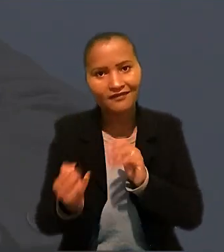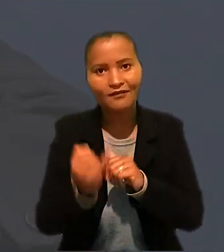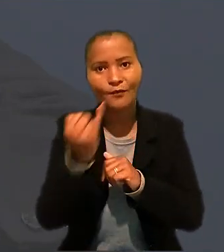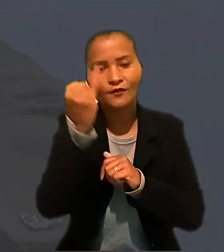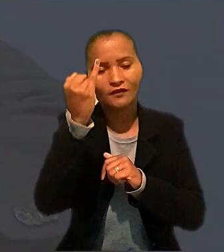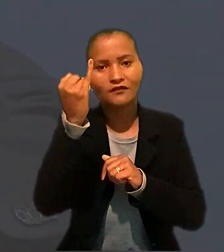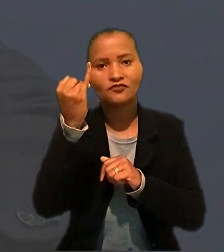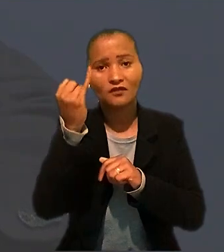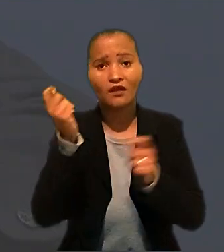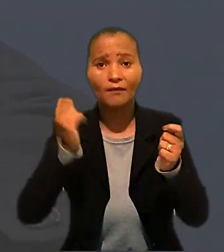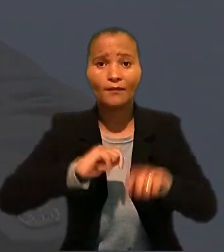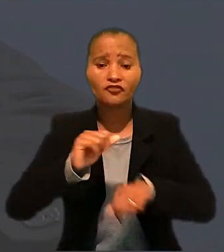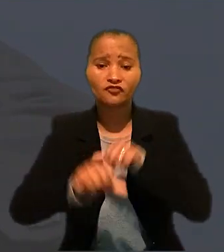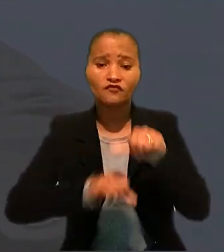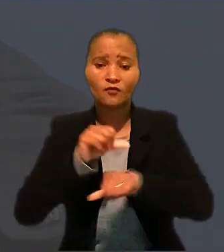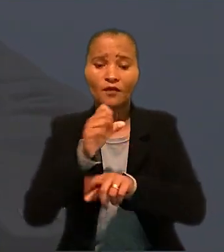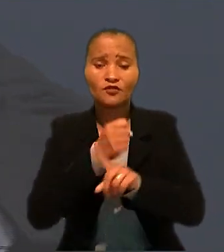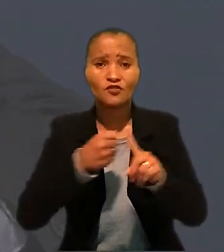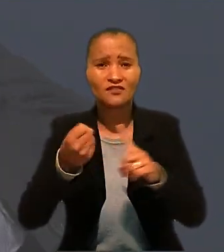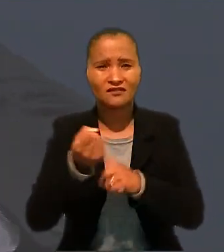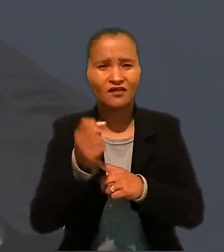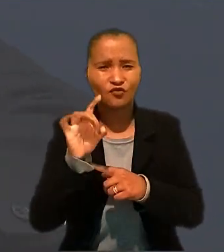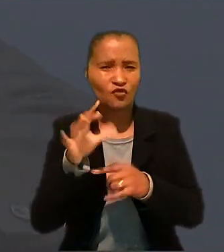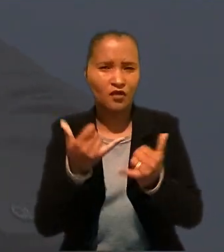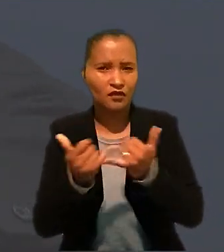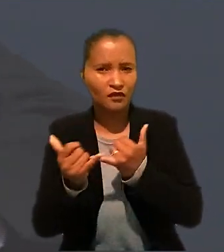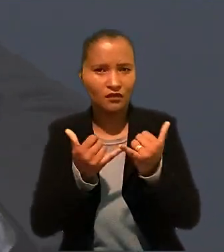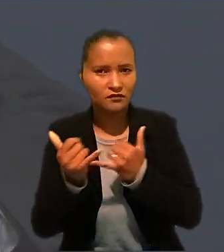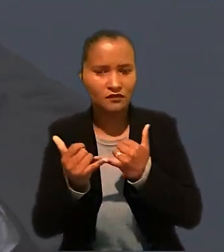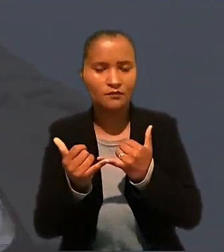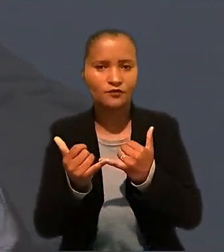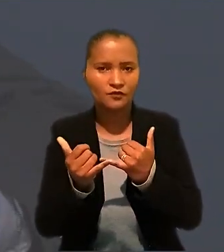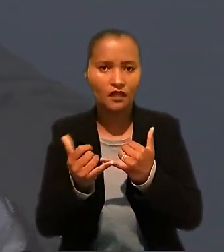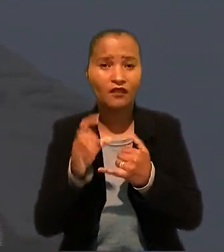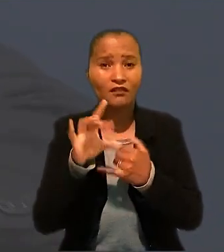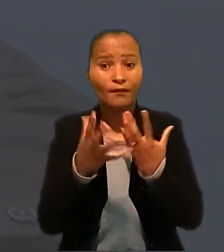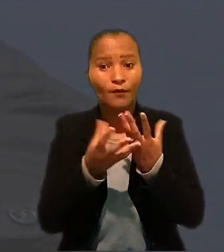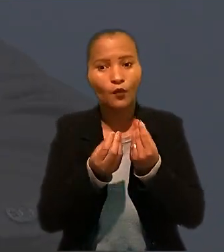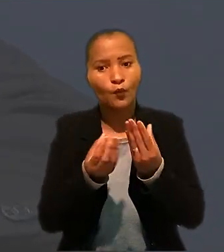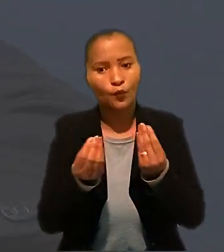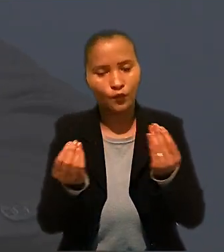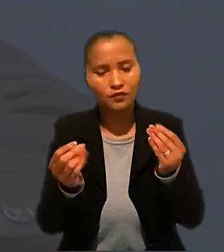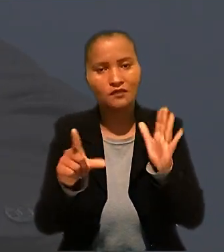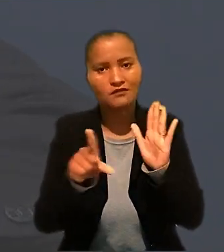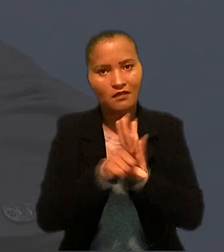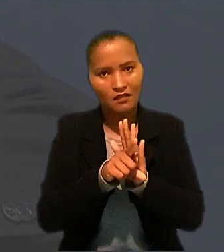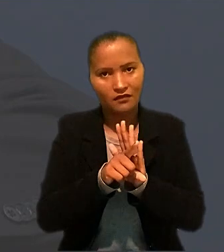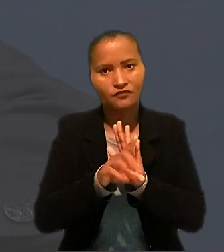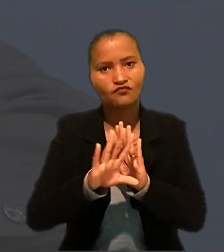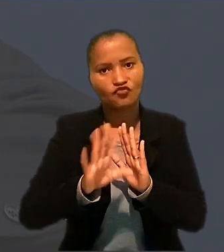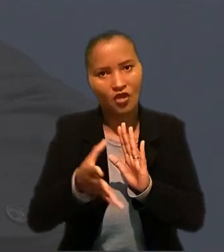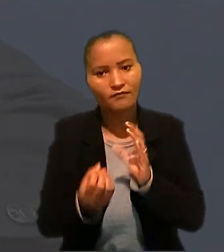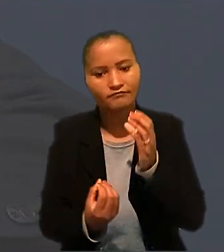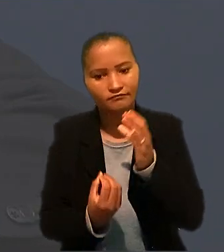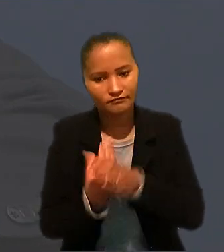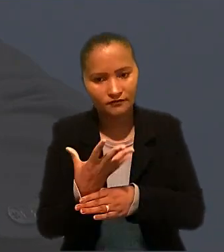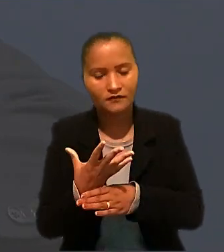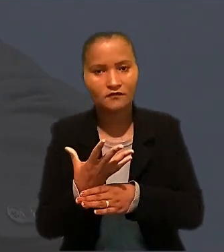são capazes de transformar a sociedade. São apenas alguns exemplos. Há muitas outras que estão sendo